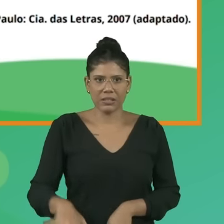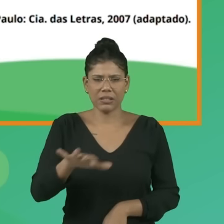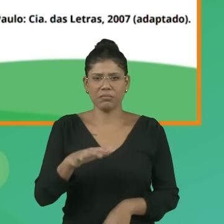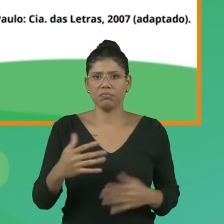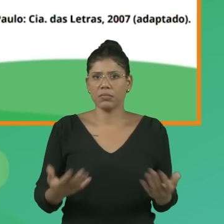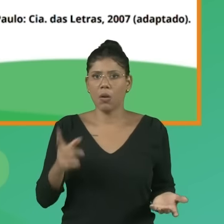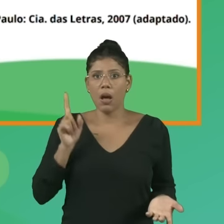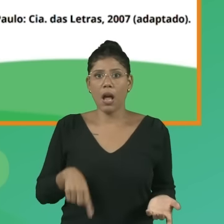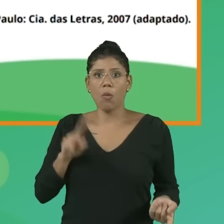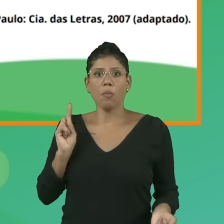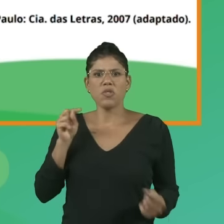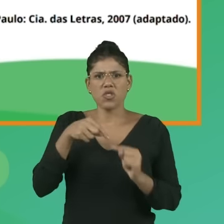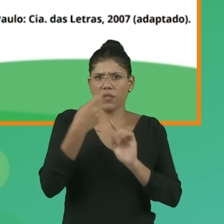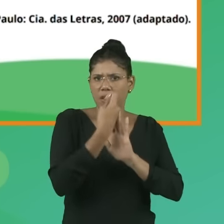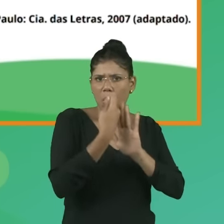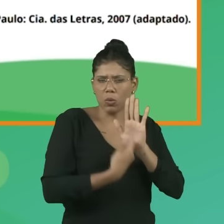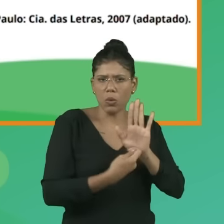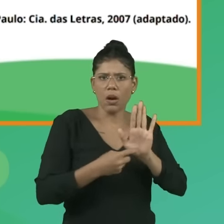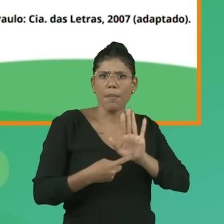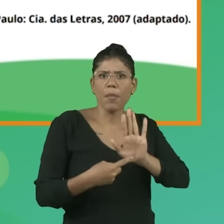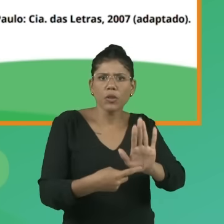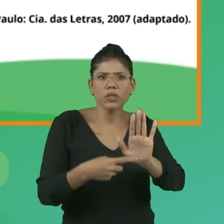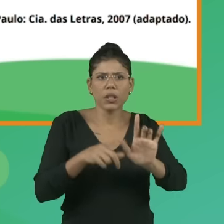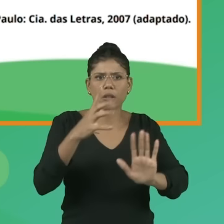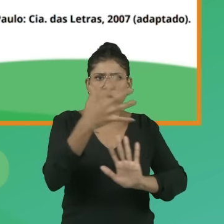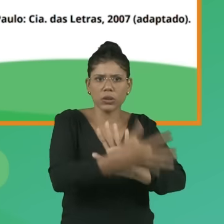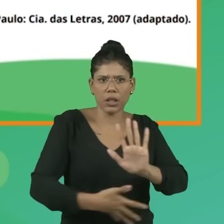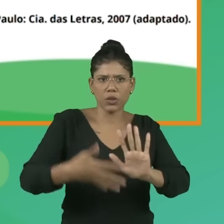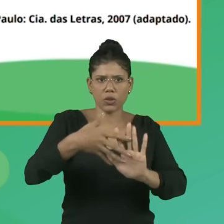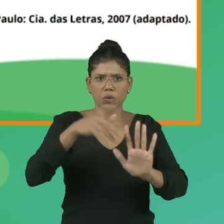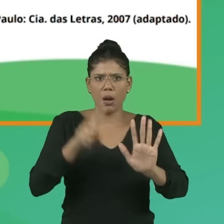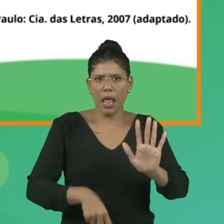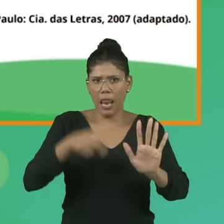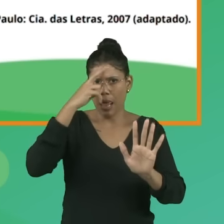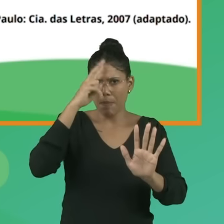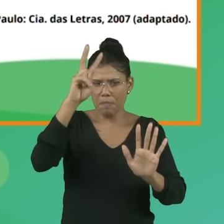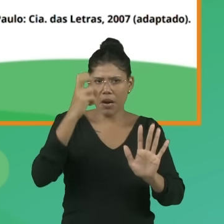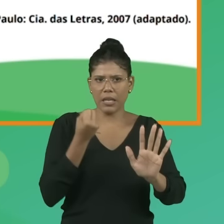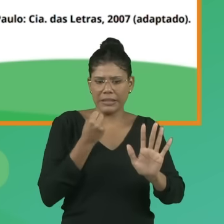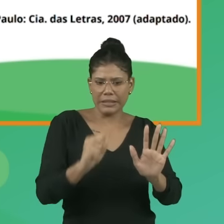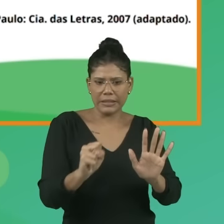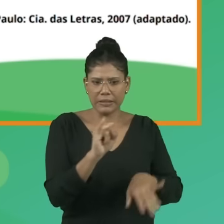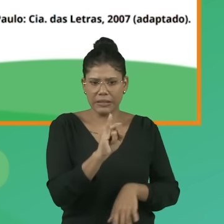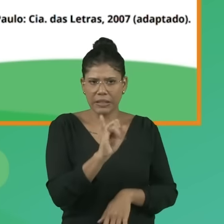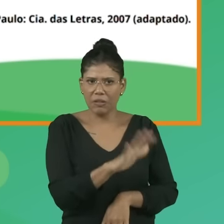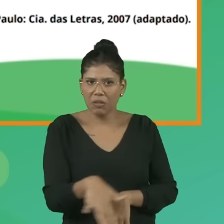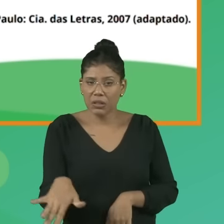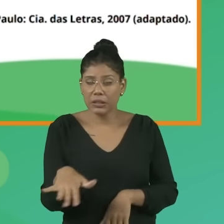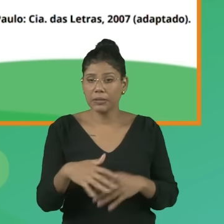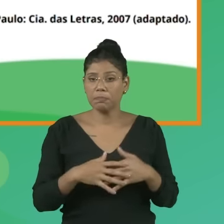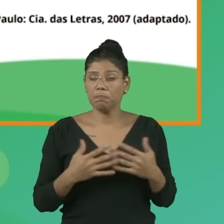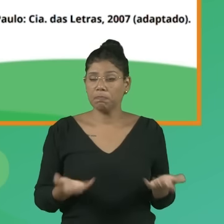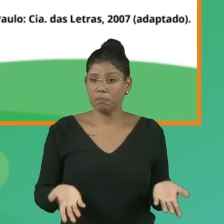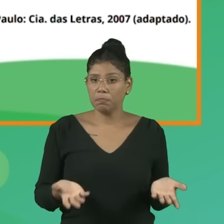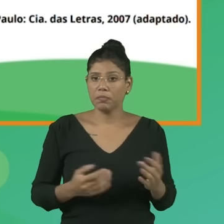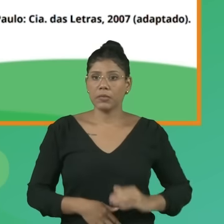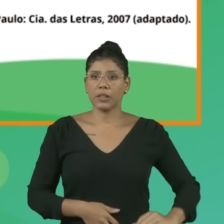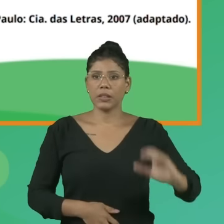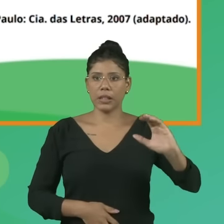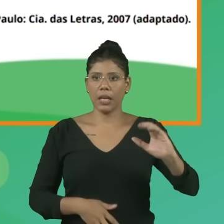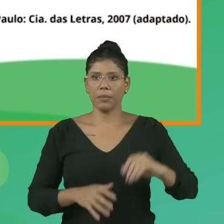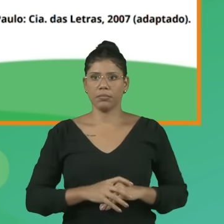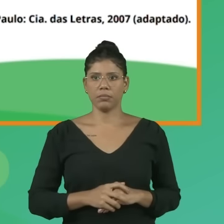intenção da autora, nessa memória que ela recuperou? Eles estavam ali protegendo a infância? Vamos ver. Letra C,